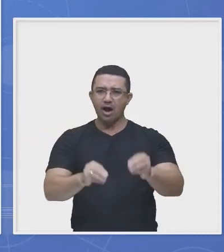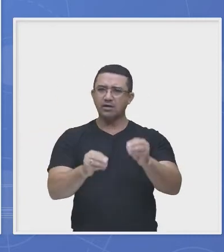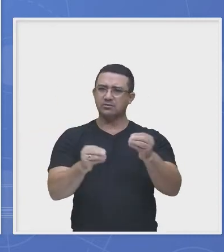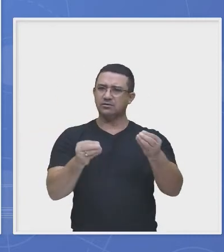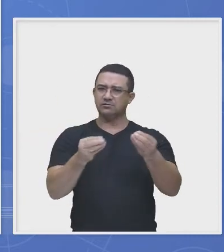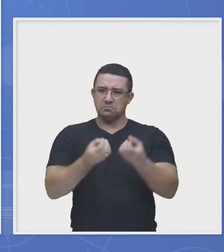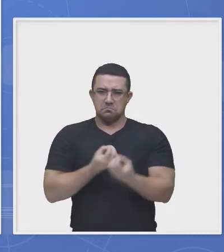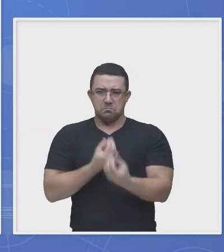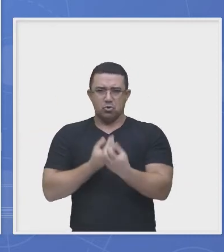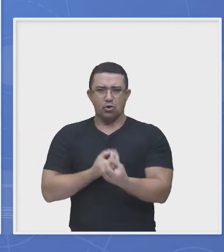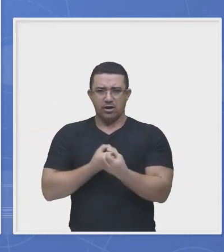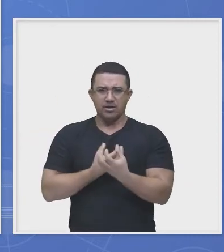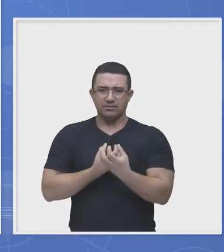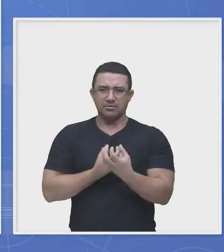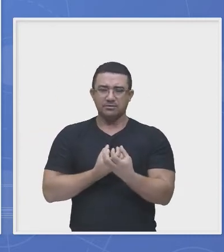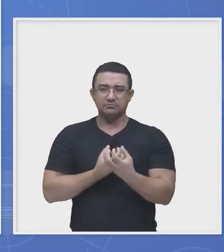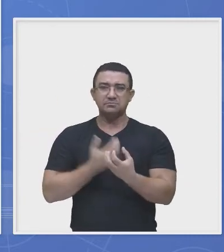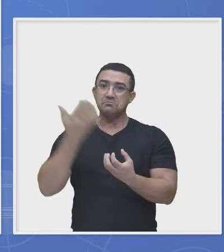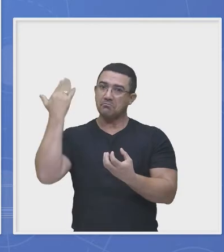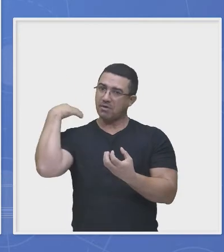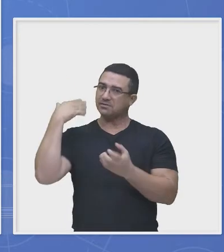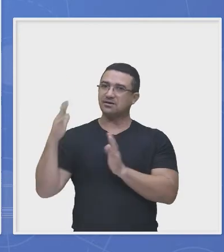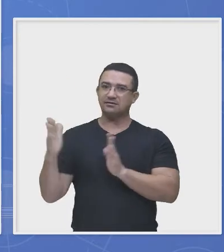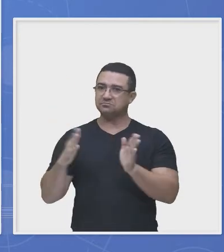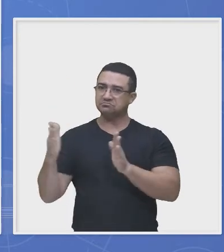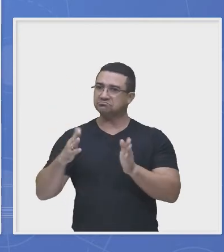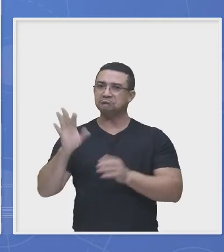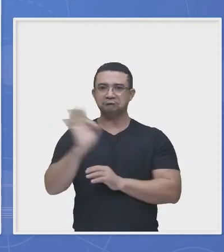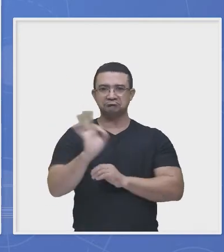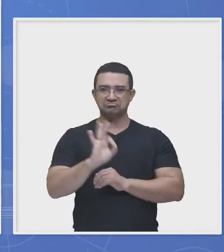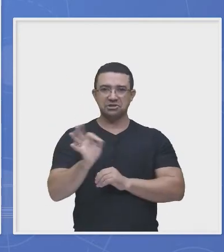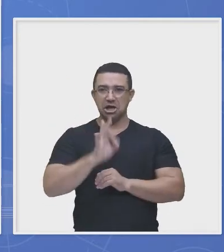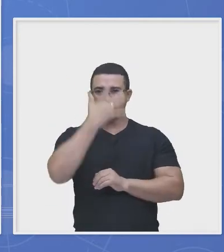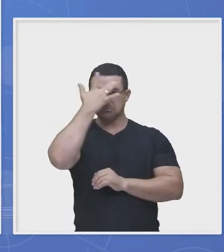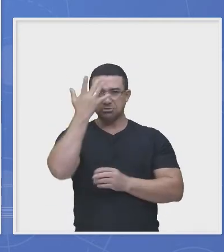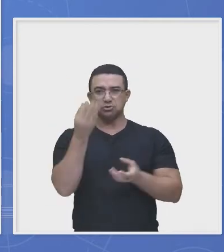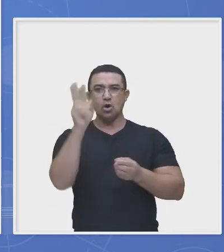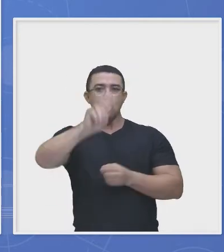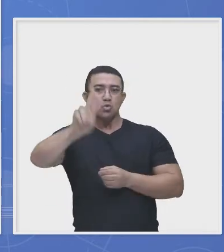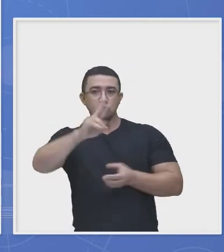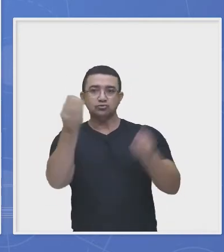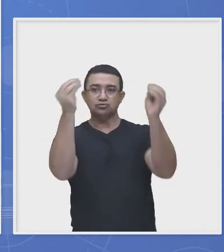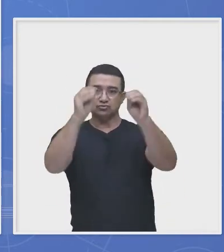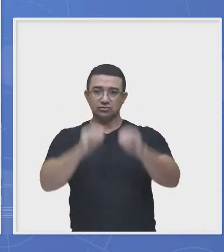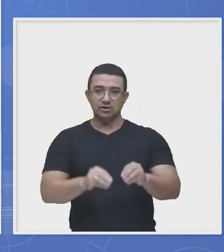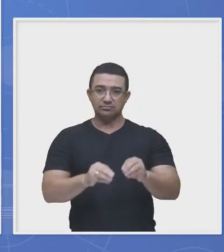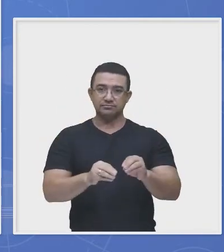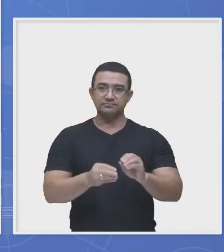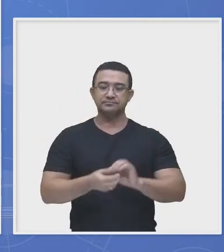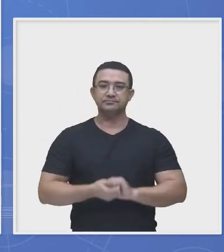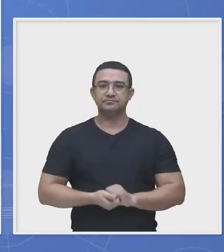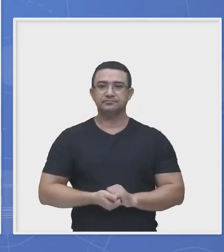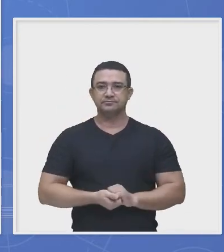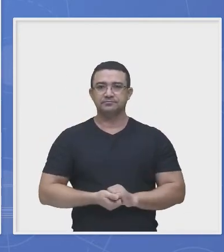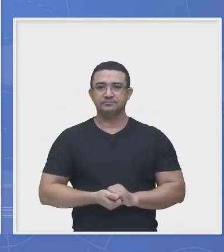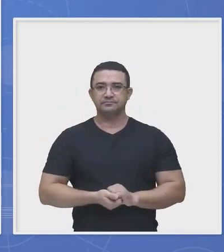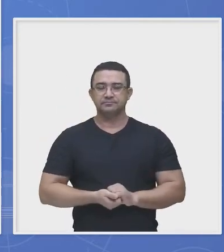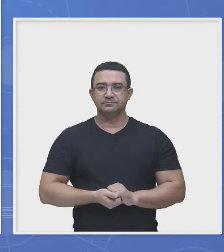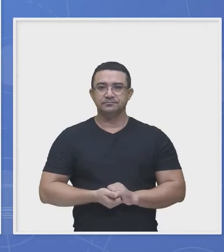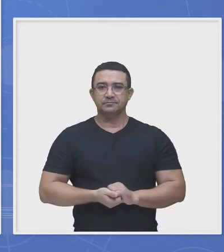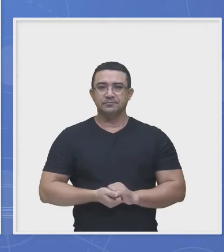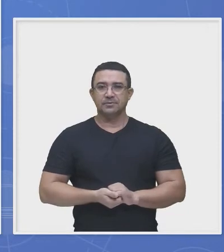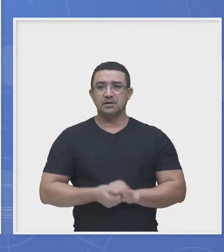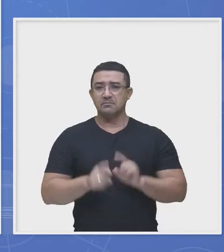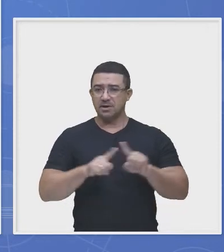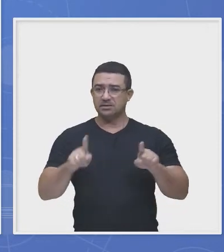poemas, naquela época, né? Até então, que nós tínhamos ali o parnasianismo e o simbolismo vigorando. Mas